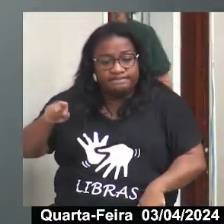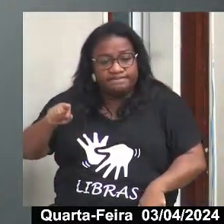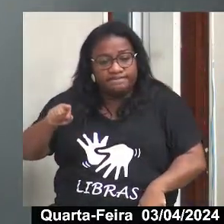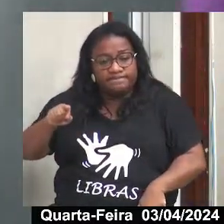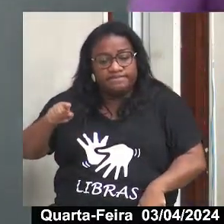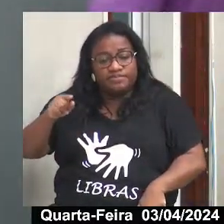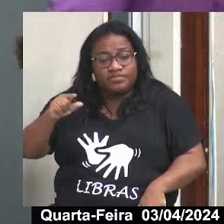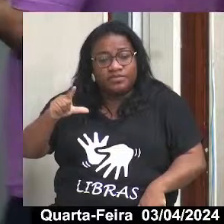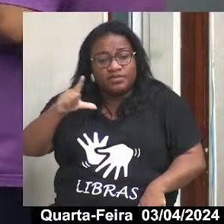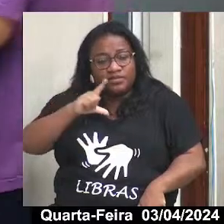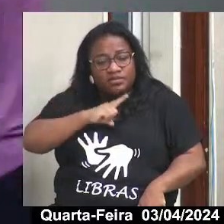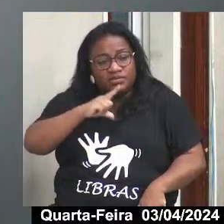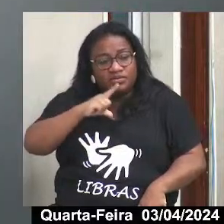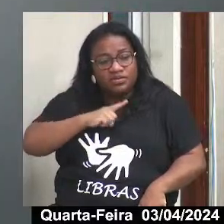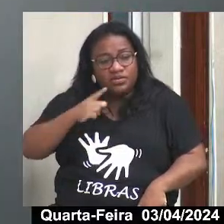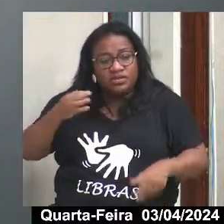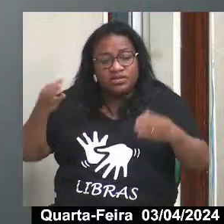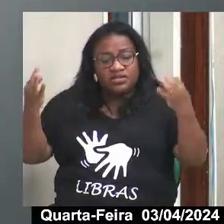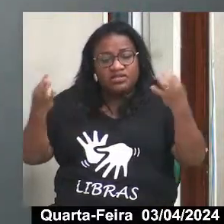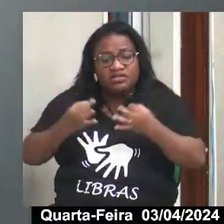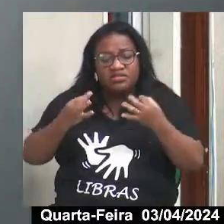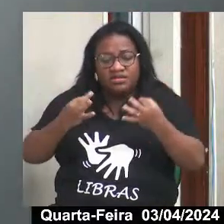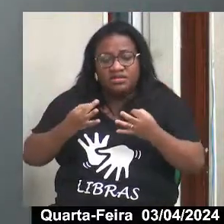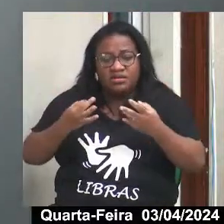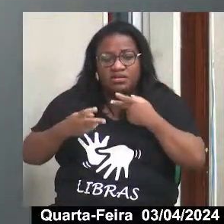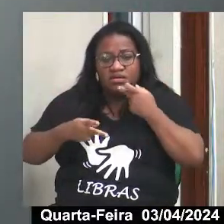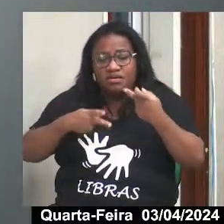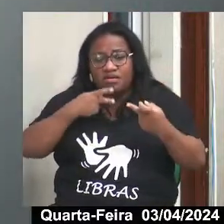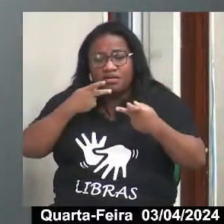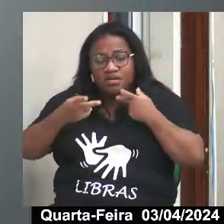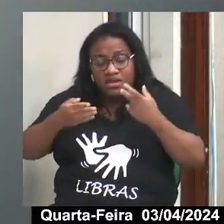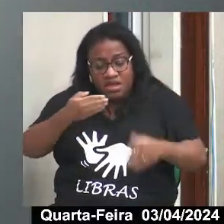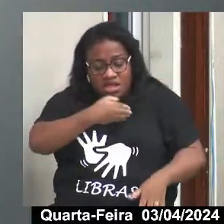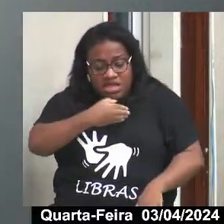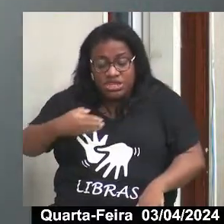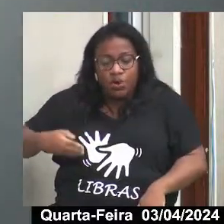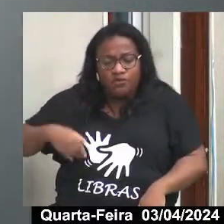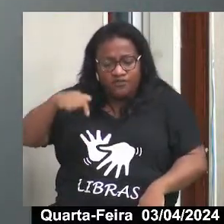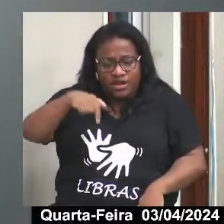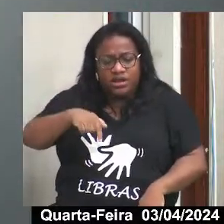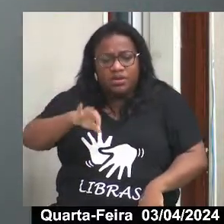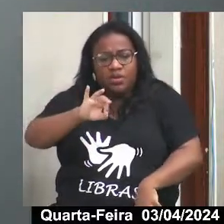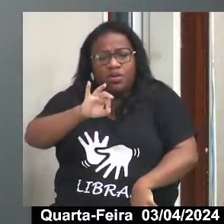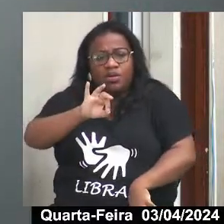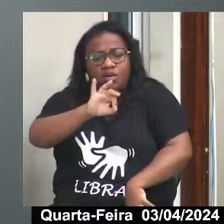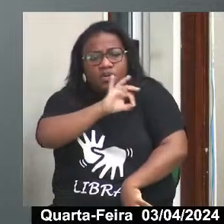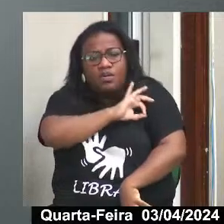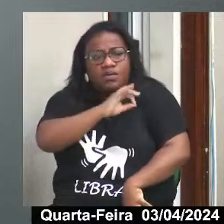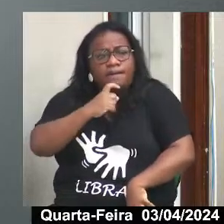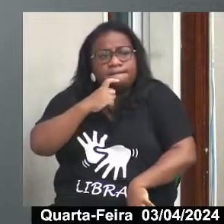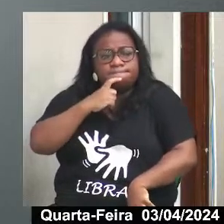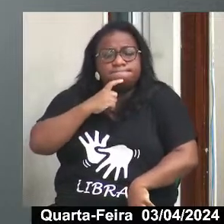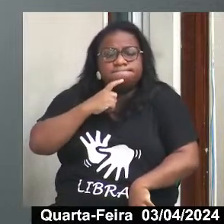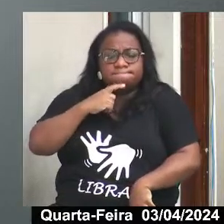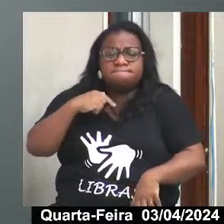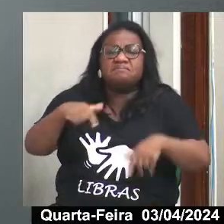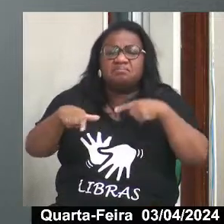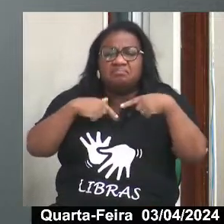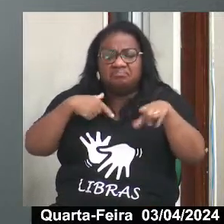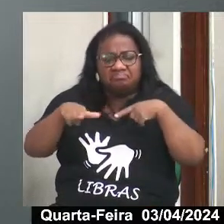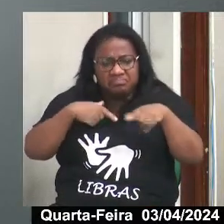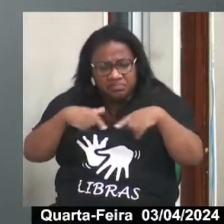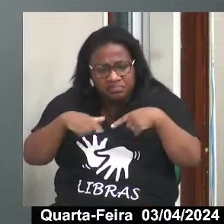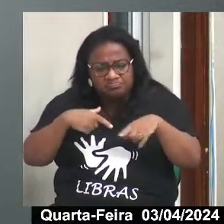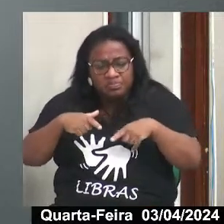vieram, porque eu tenho certeza que enquanto o senhor critica, fala, esse governo tem trabalhado e muito, como o vereador Dedé aqui